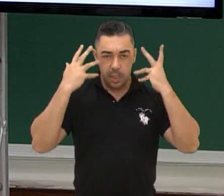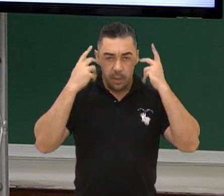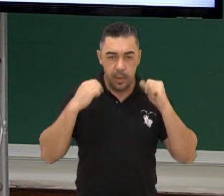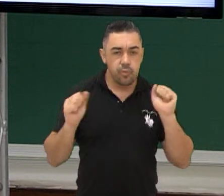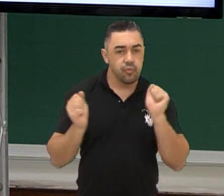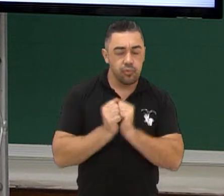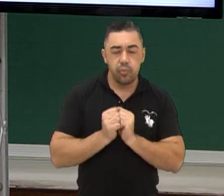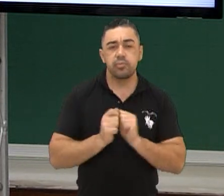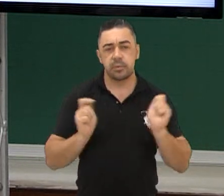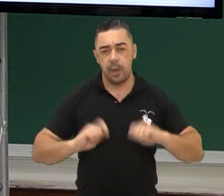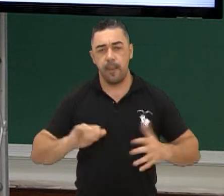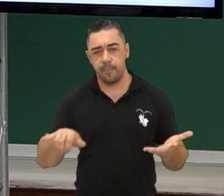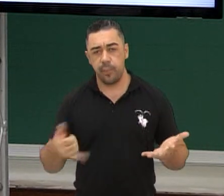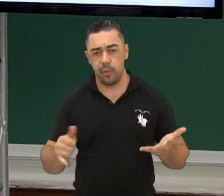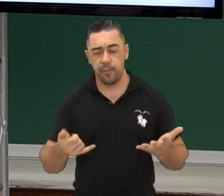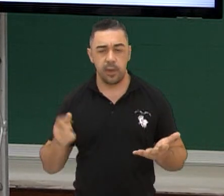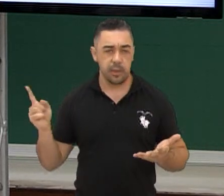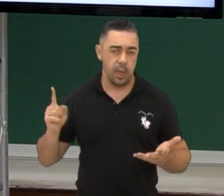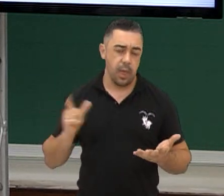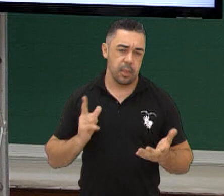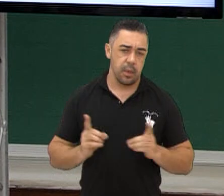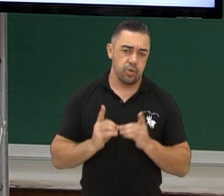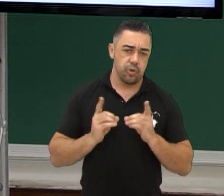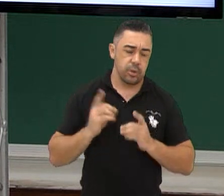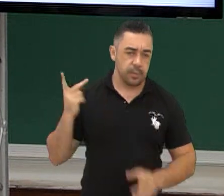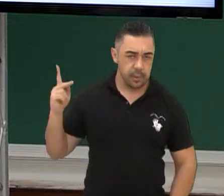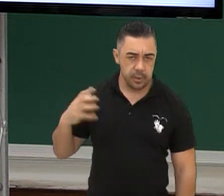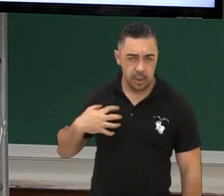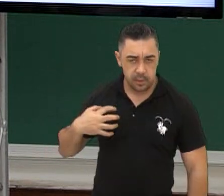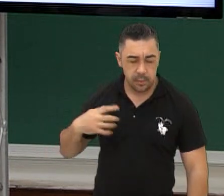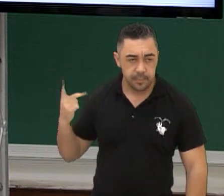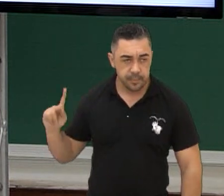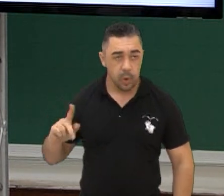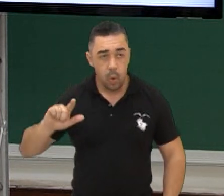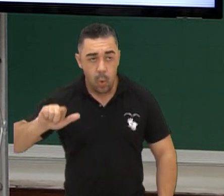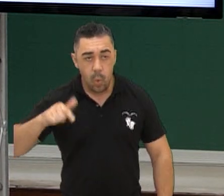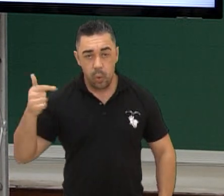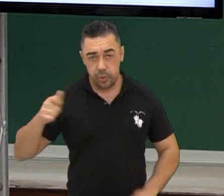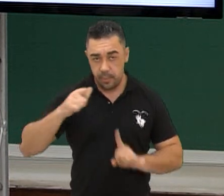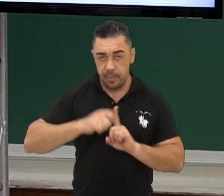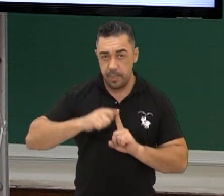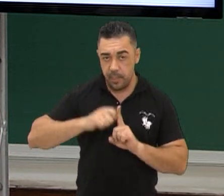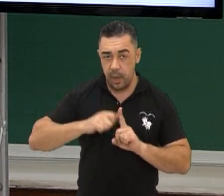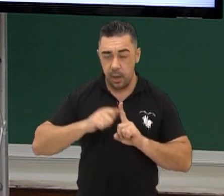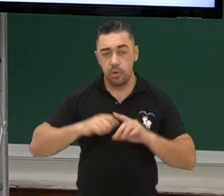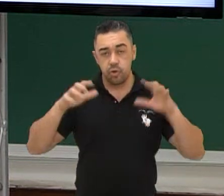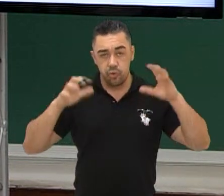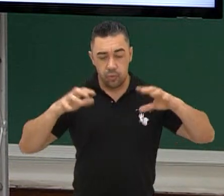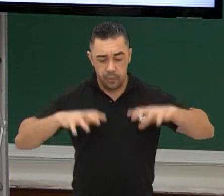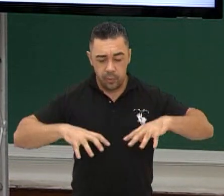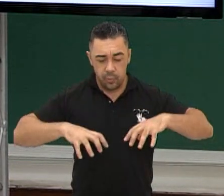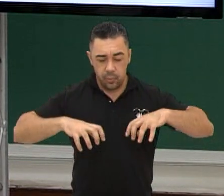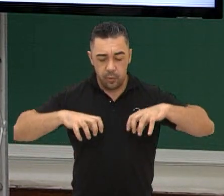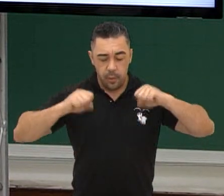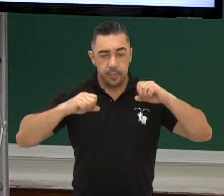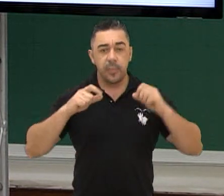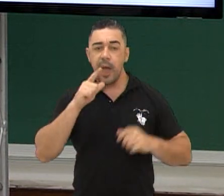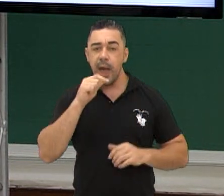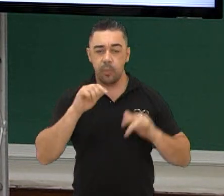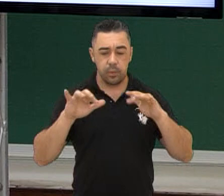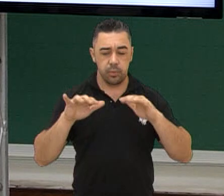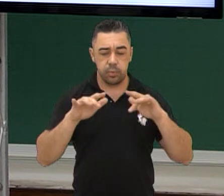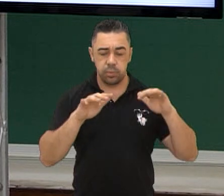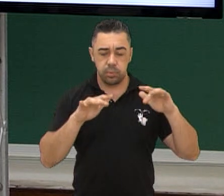se beneficiam, né, dessa dinâmica do Pantanal. Nos outros meses, quando a chuva começa a diminuir, então essas